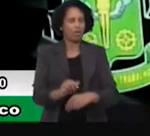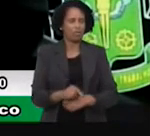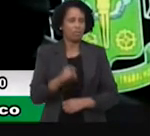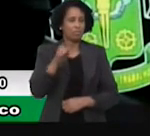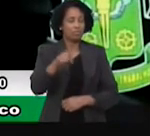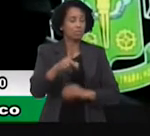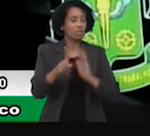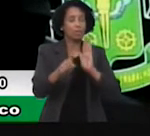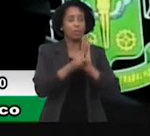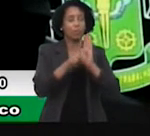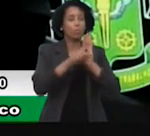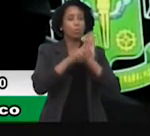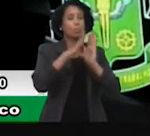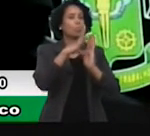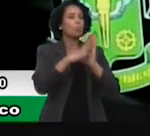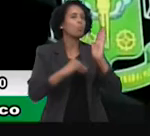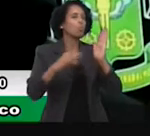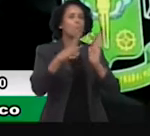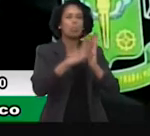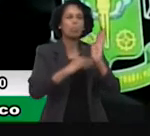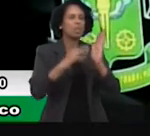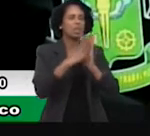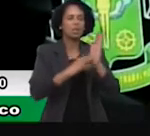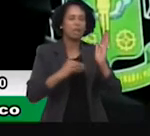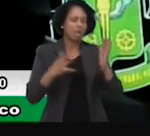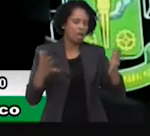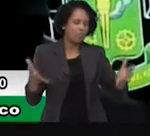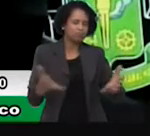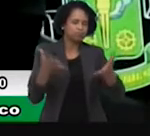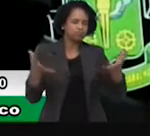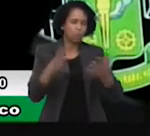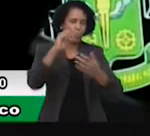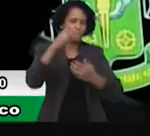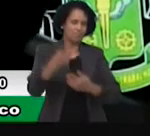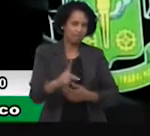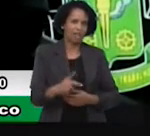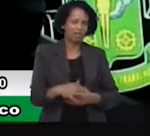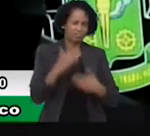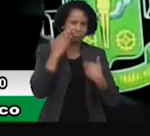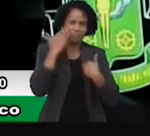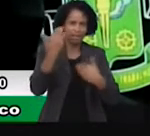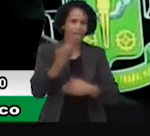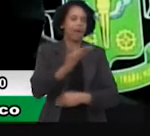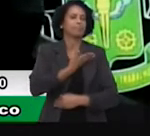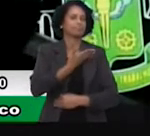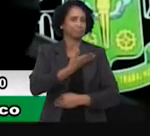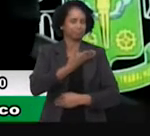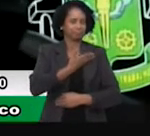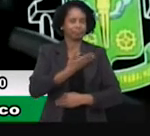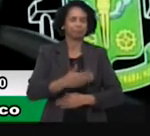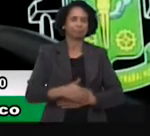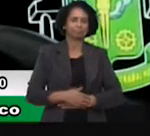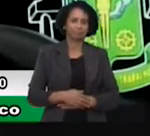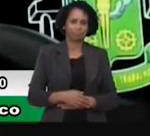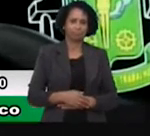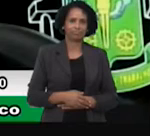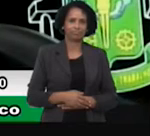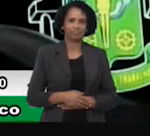contribuidor desta casa e para essa cidade. Muito obrigado por sua amizade, vereador Rogério Santos.